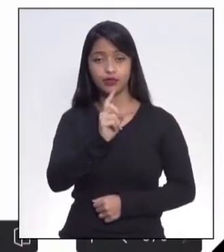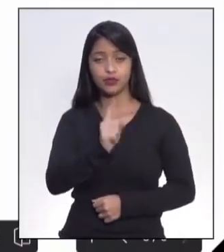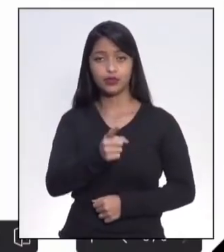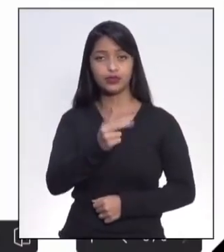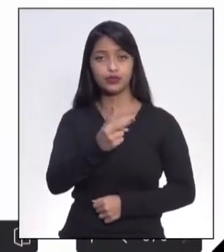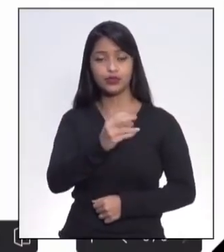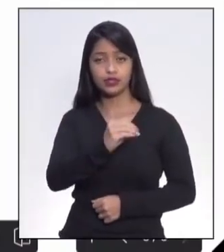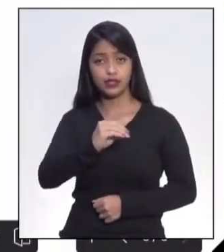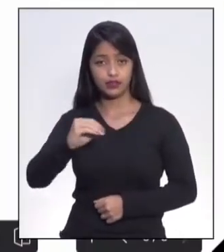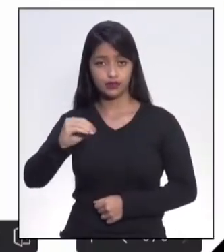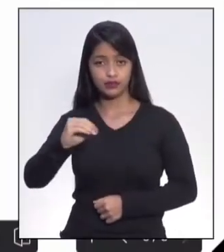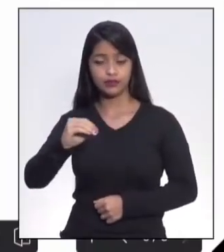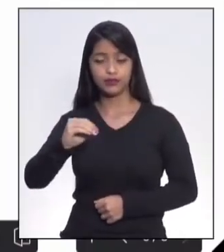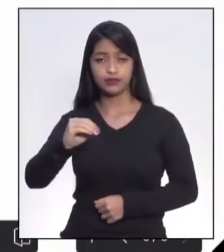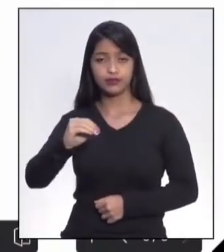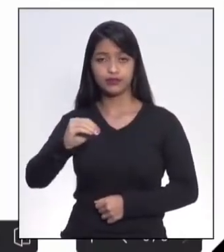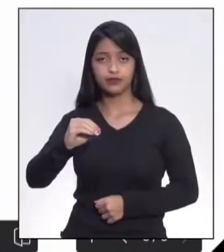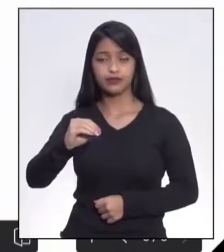5.200